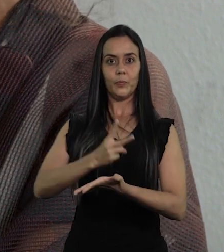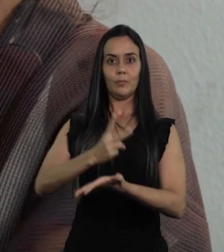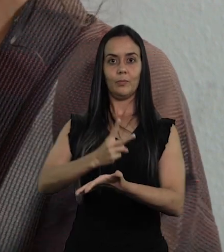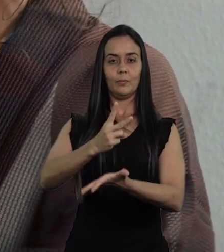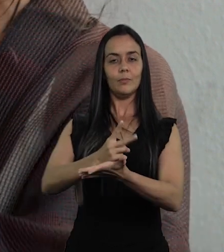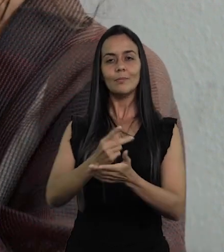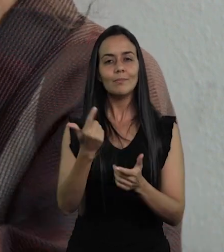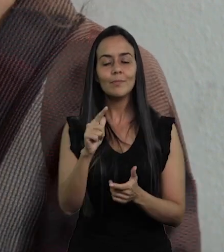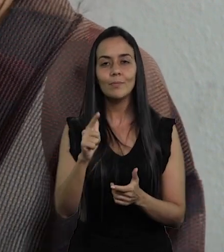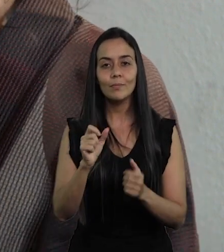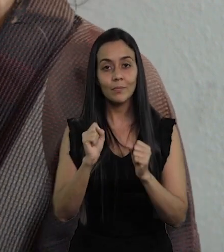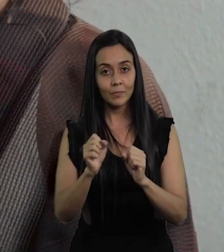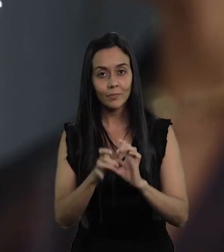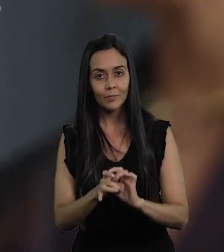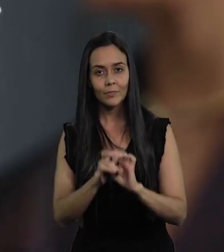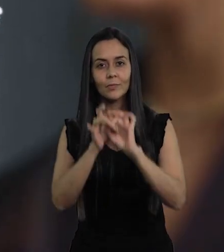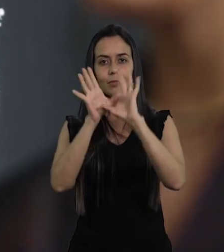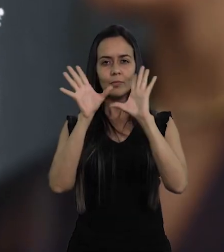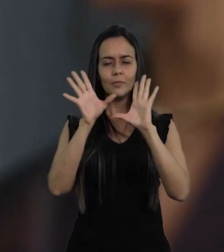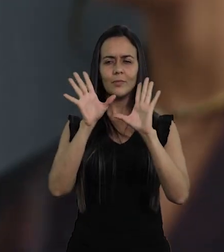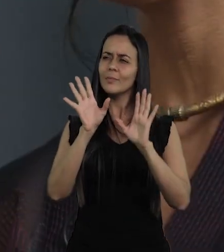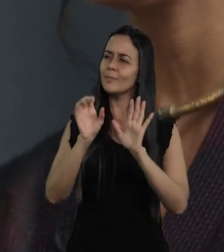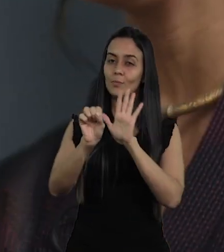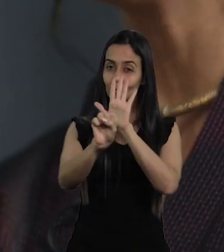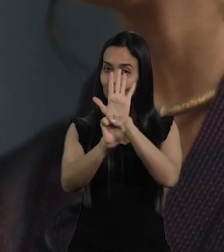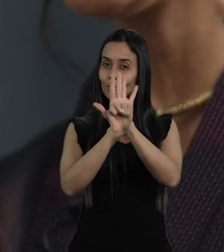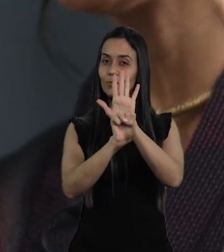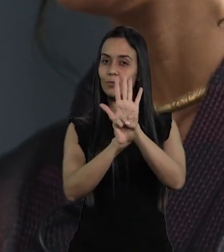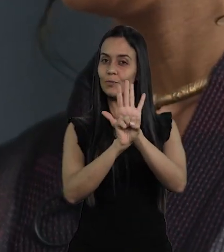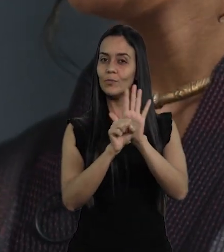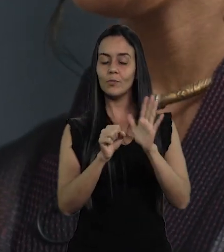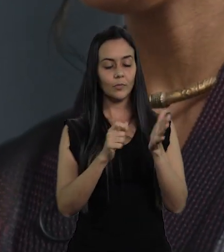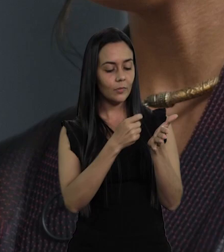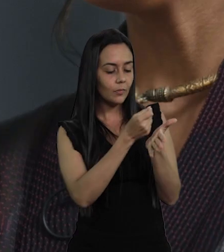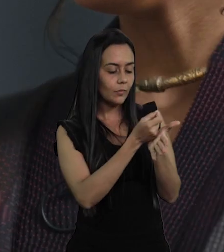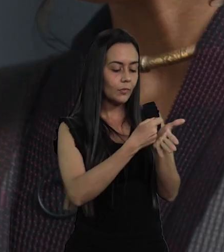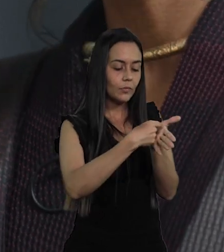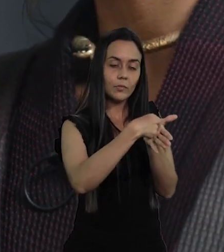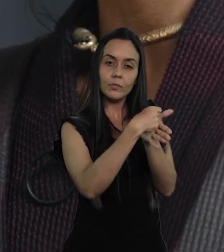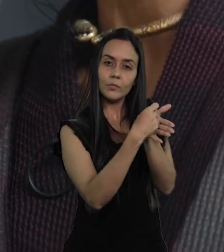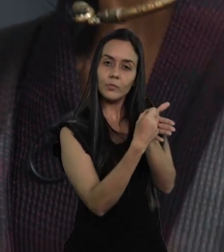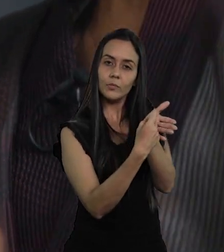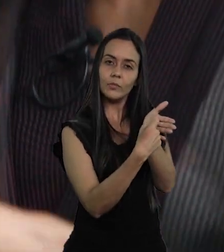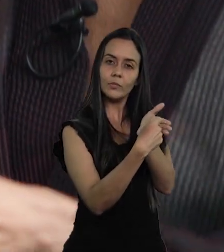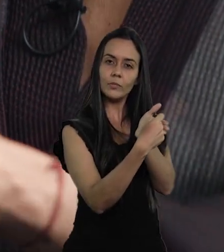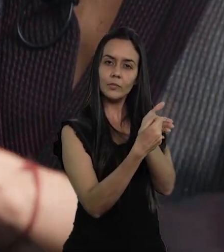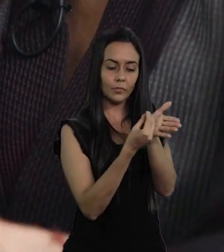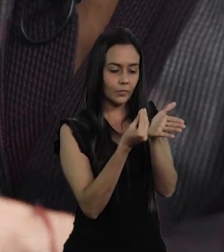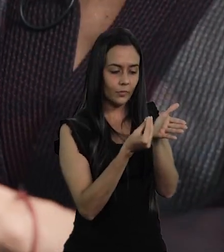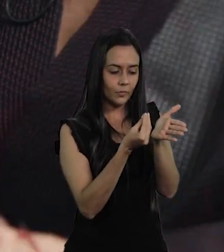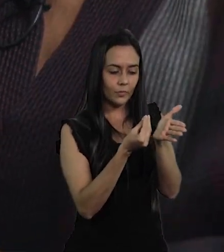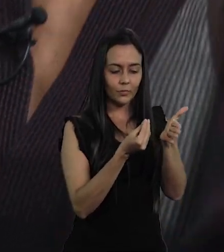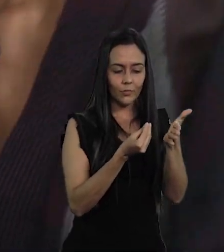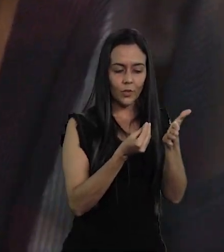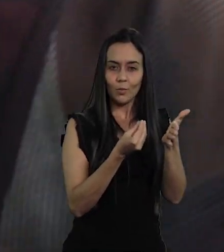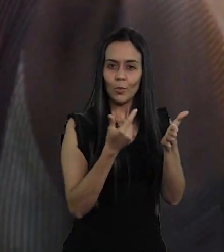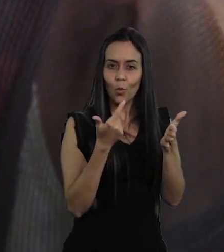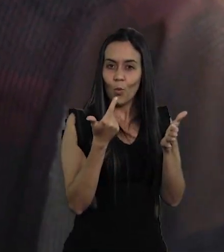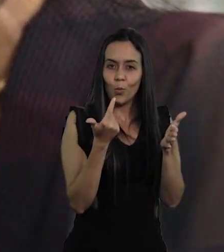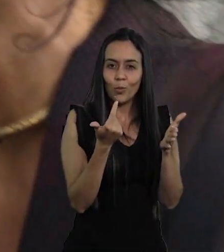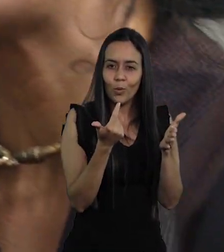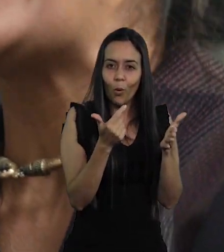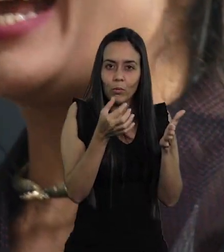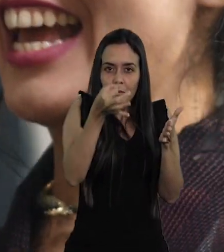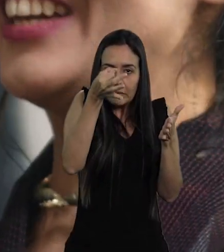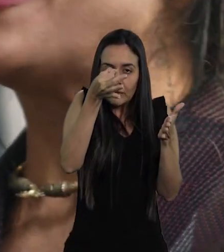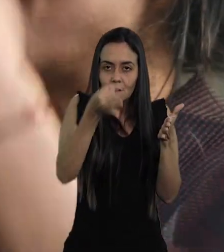porque é isso que a gente estava falando dos símbolos, né? Quando você tem um símbolo que ele não tem um condicionante, isso te dá um